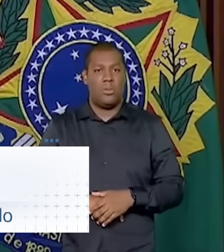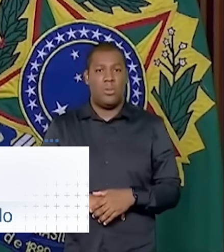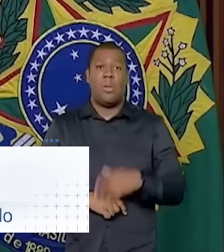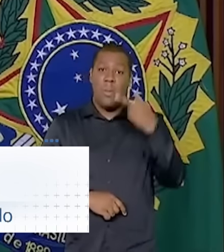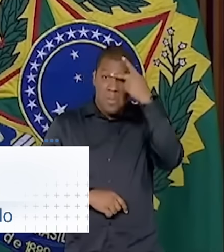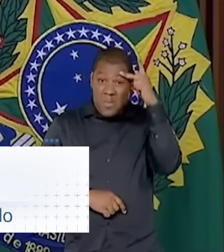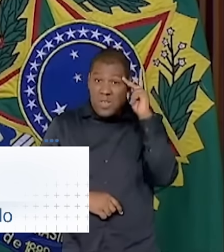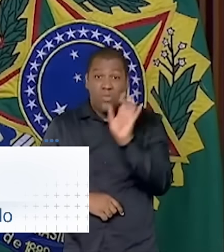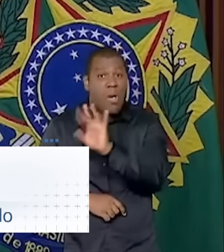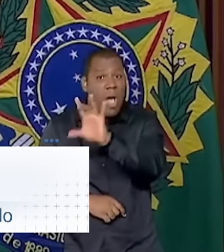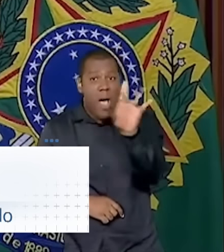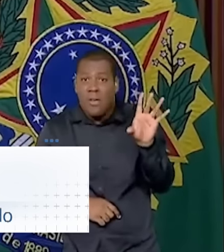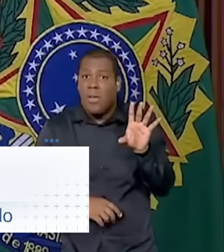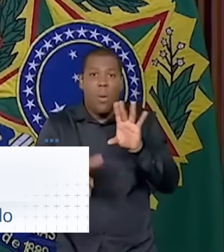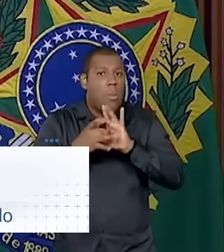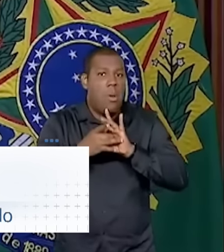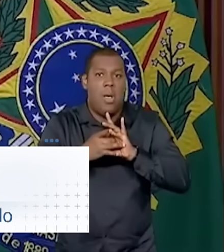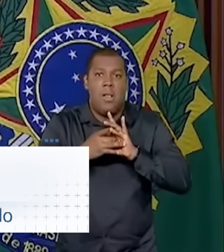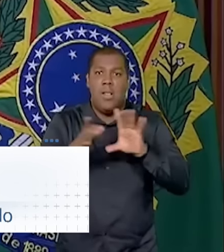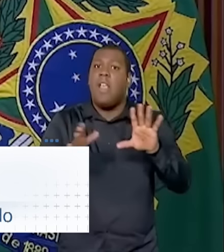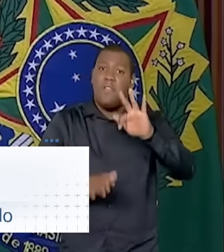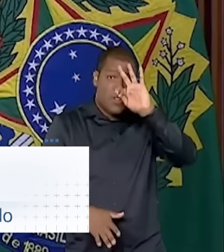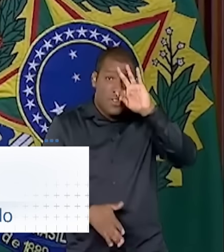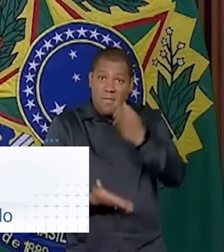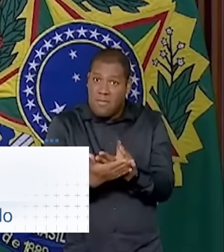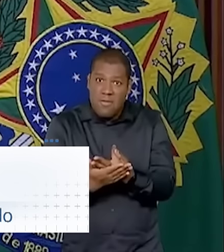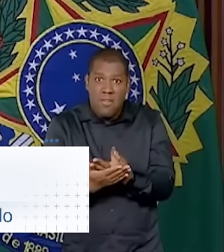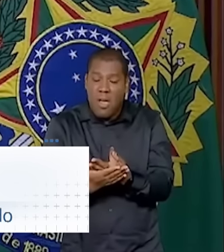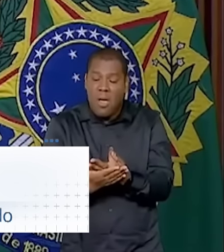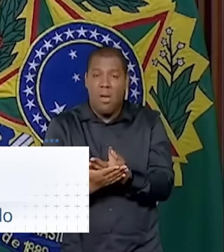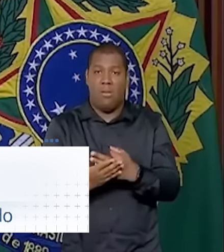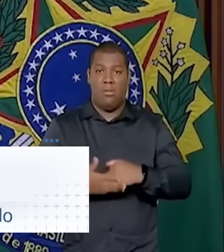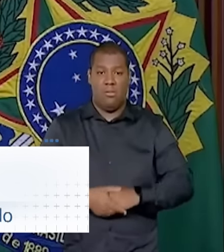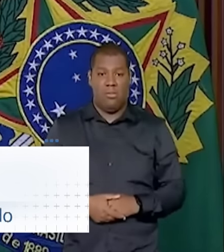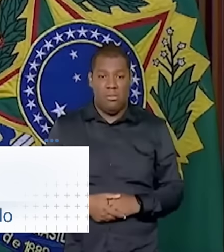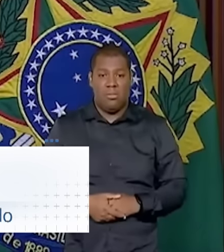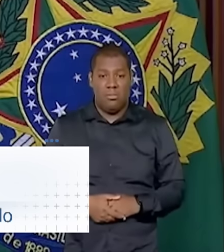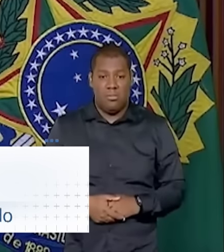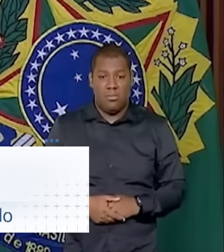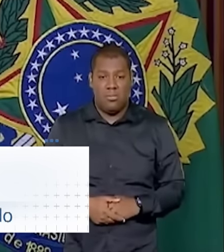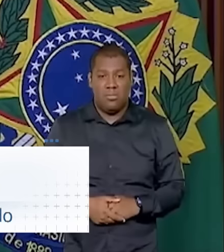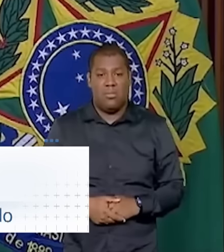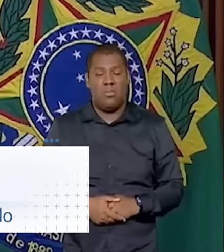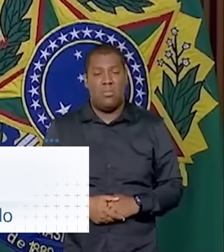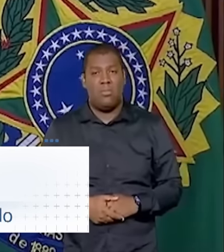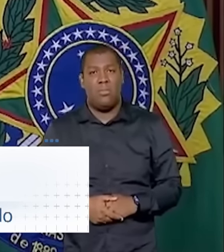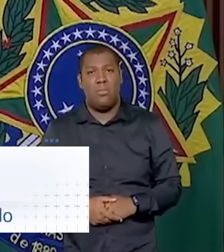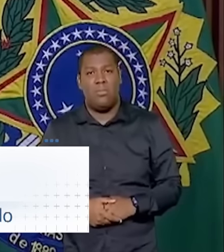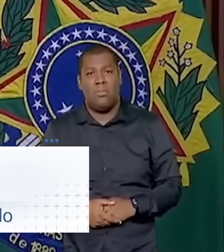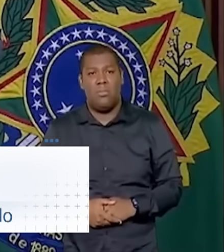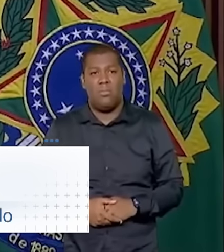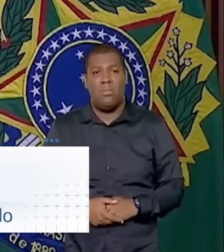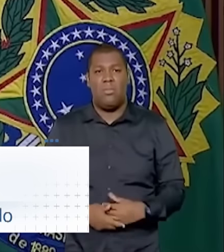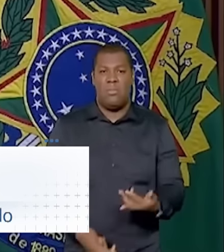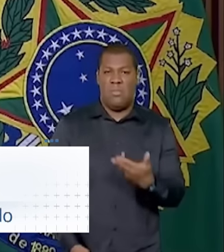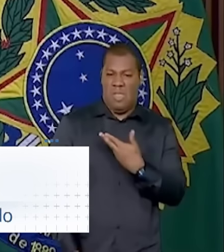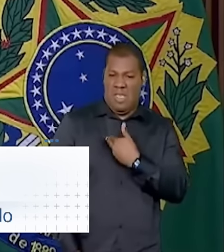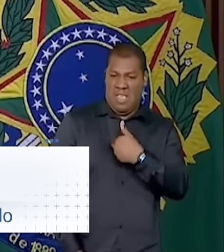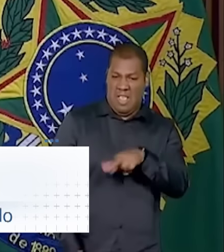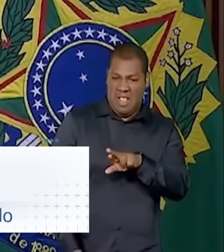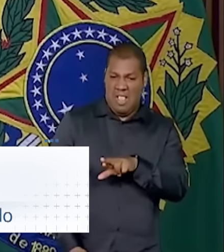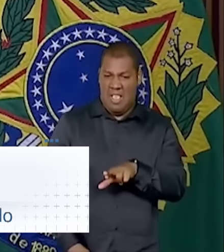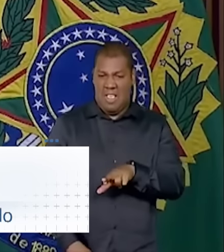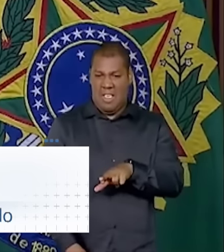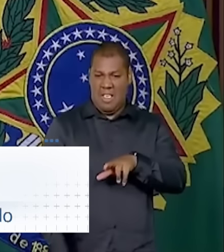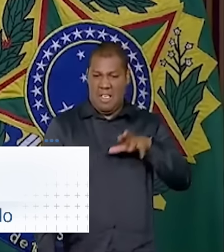plena liberdade das pessoas que queiram exercê-la. A gente não pode compreender a religião sendo manipulada